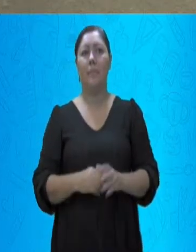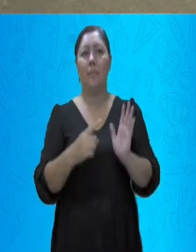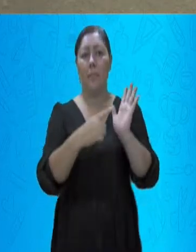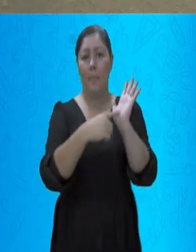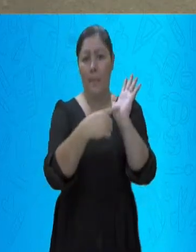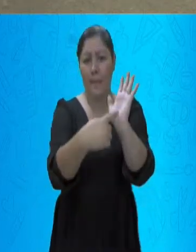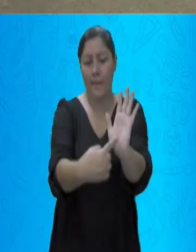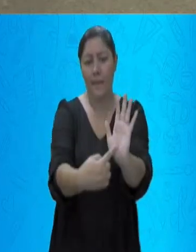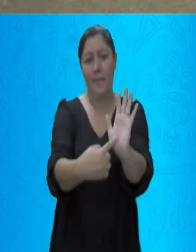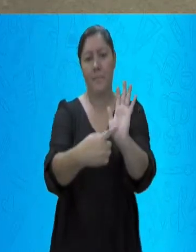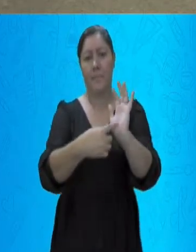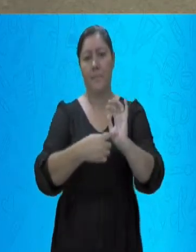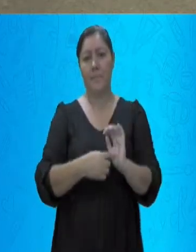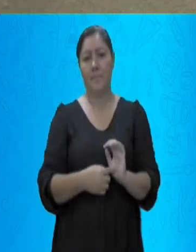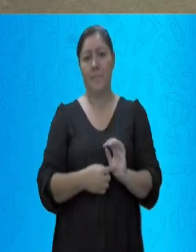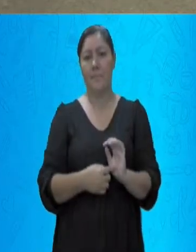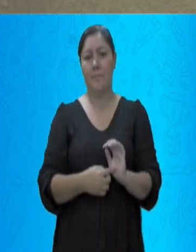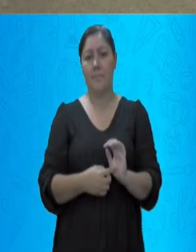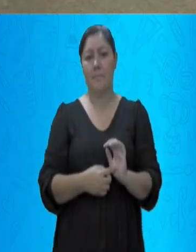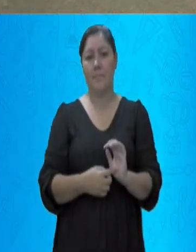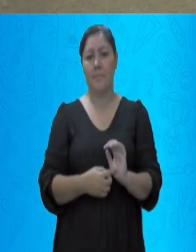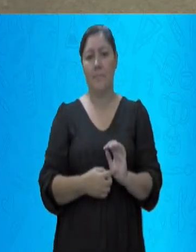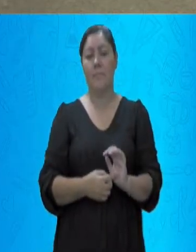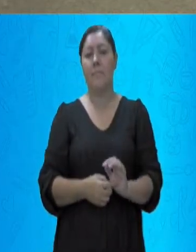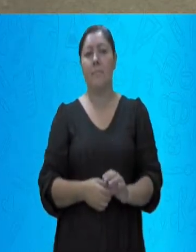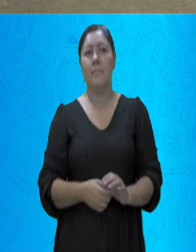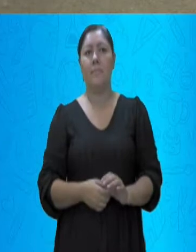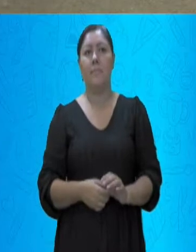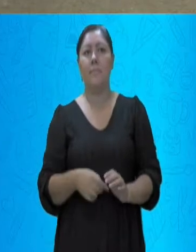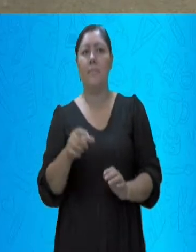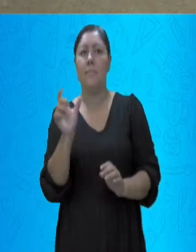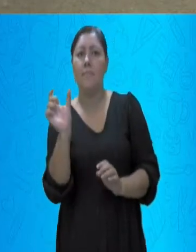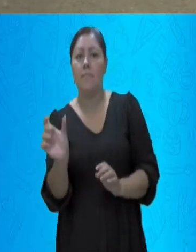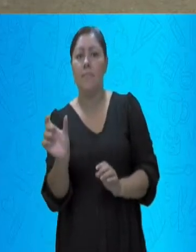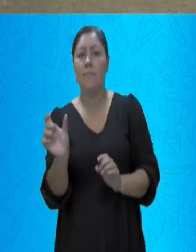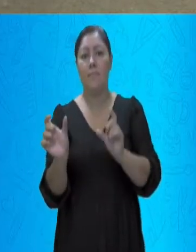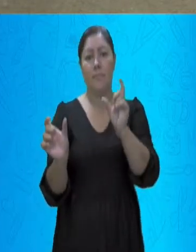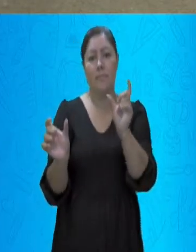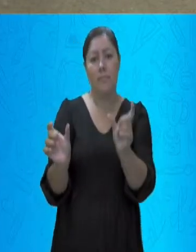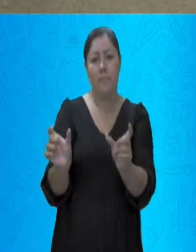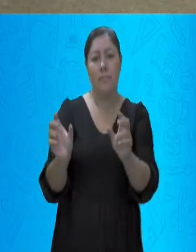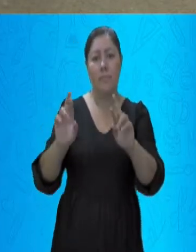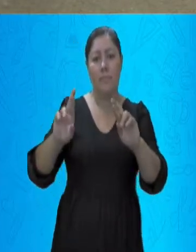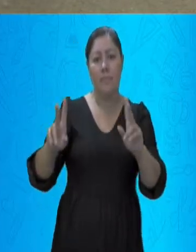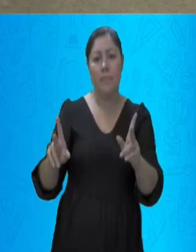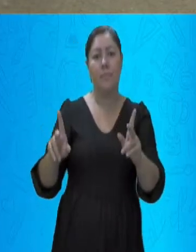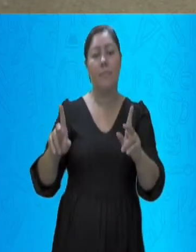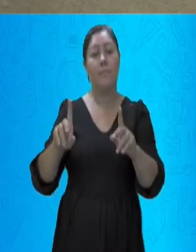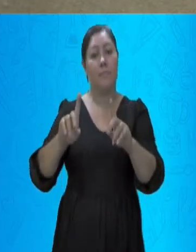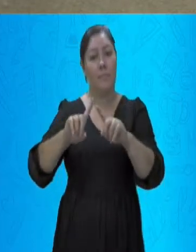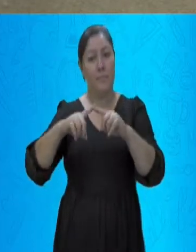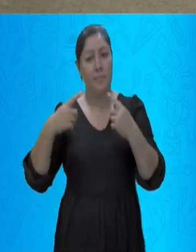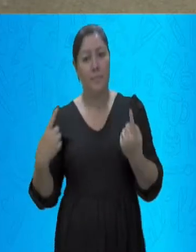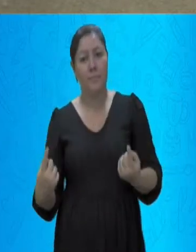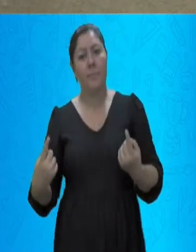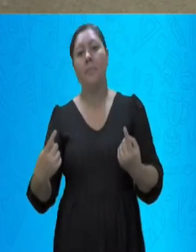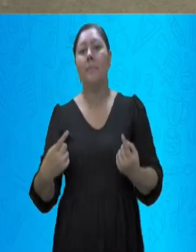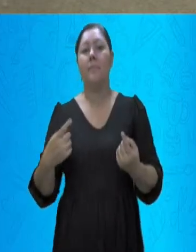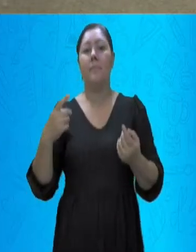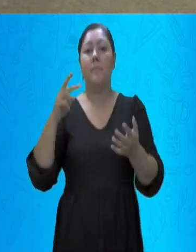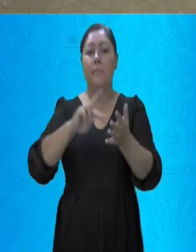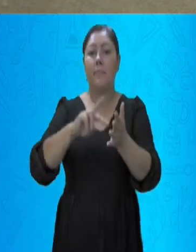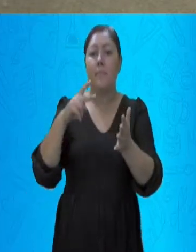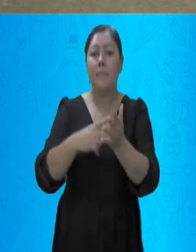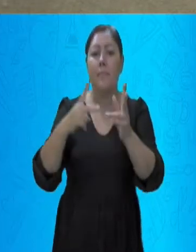Mostrar, revelar, não tem o mesmo sentido? Observem, mostrar, revelar. Eu mostrei